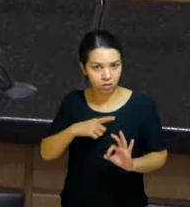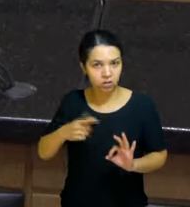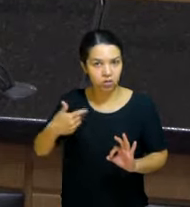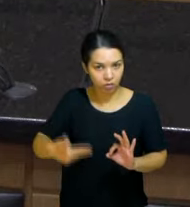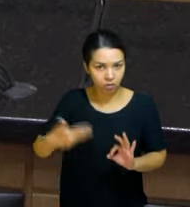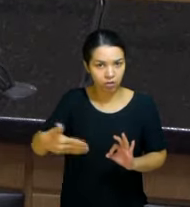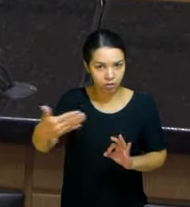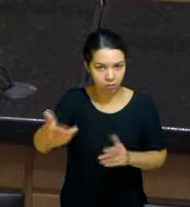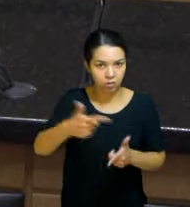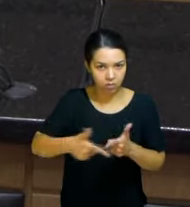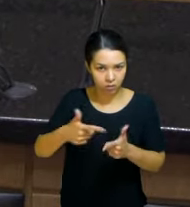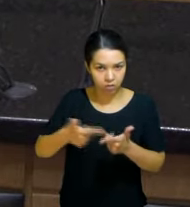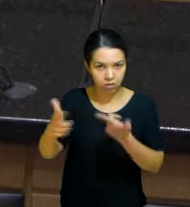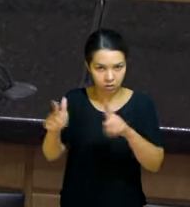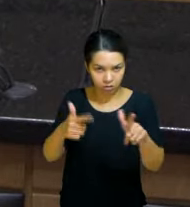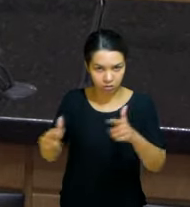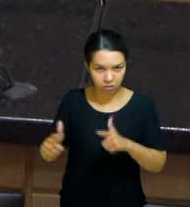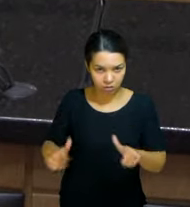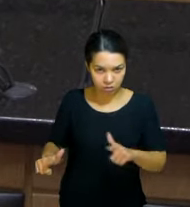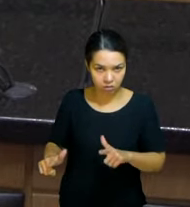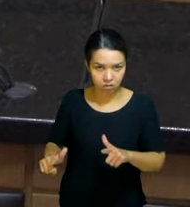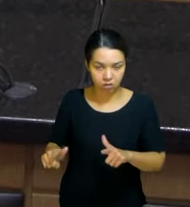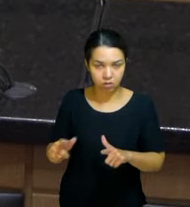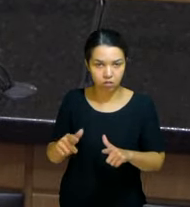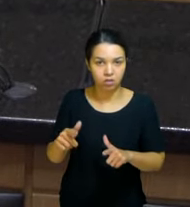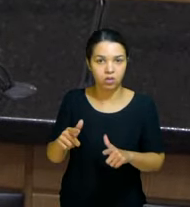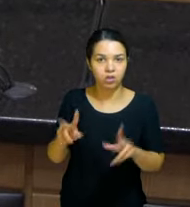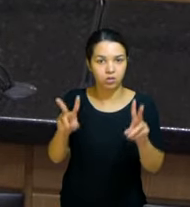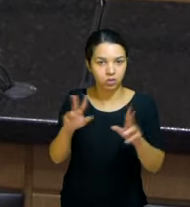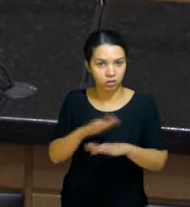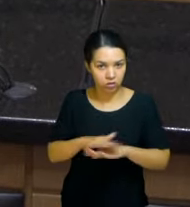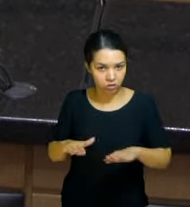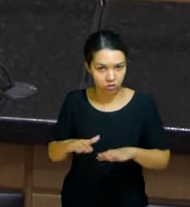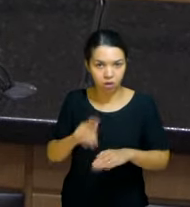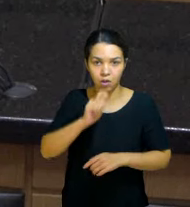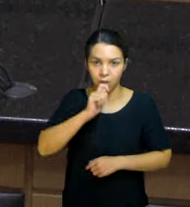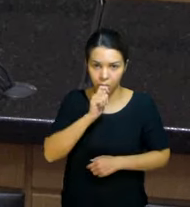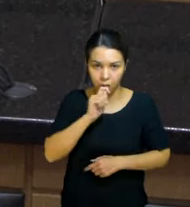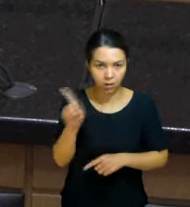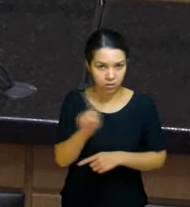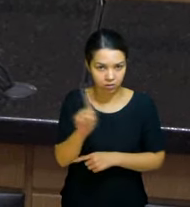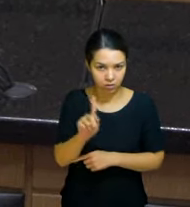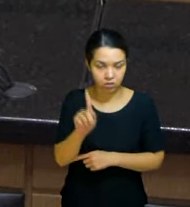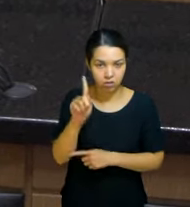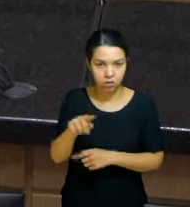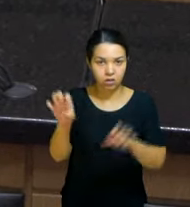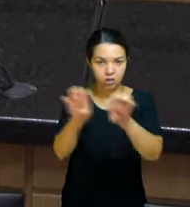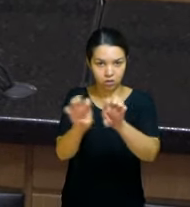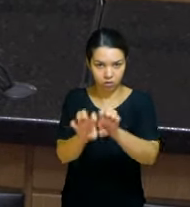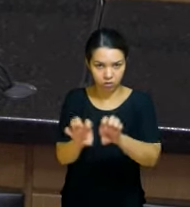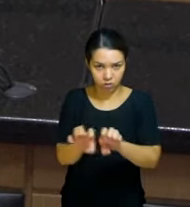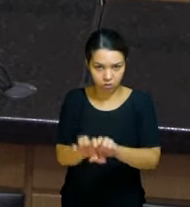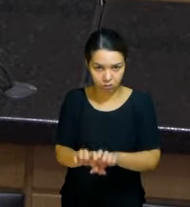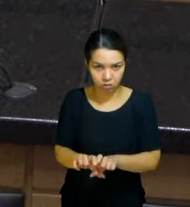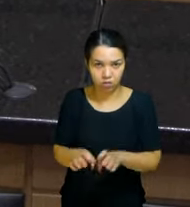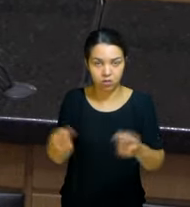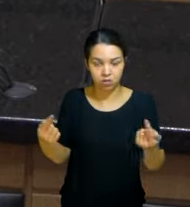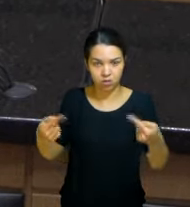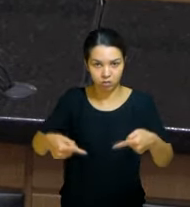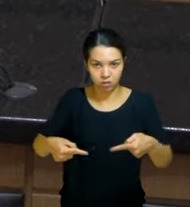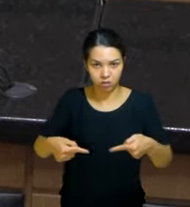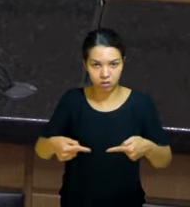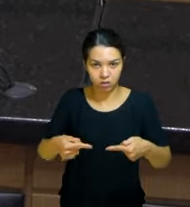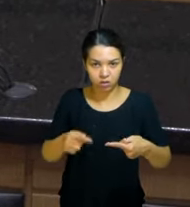mais problemas em outras modalidades, e não diz respeito à arbitragem, diz respeito à estrutura de competição. Vou citar aqui